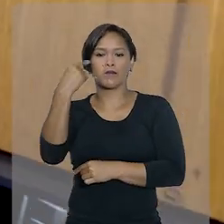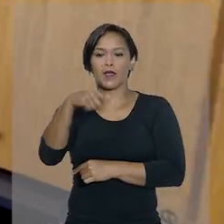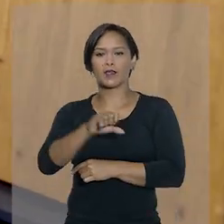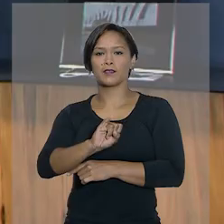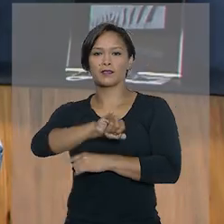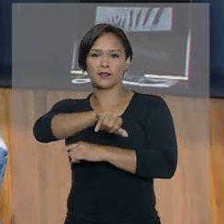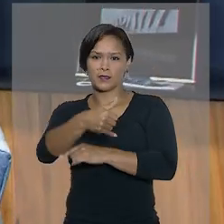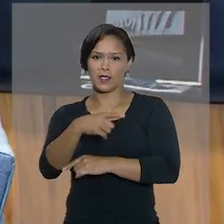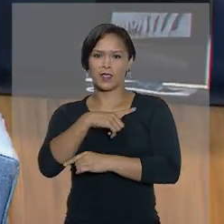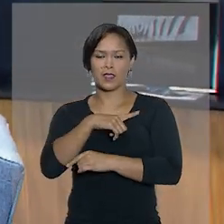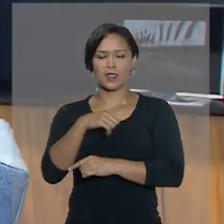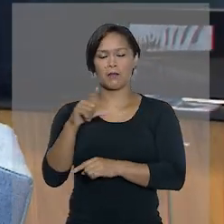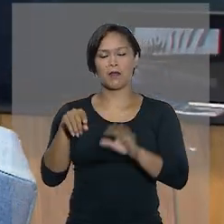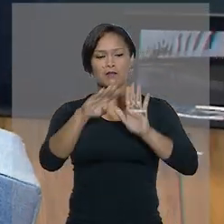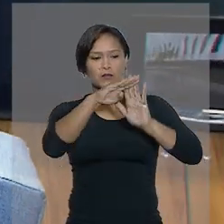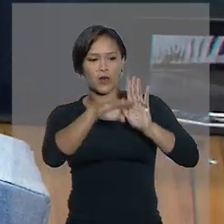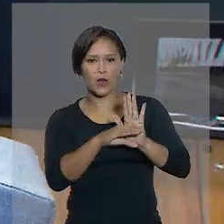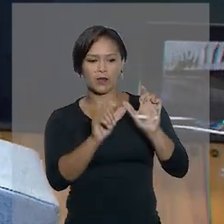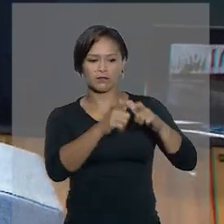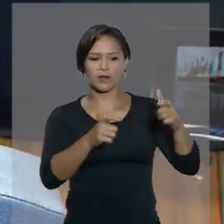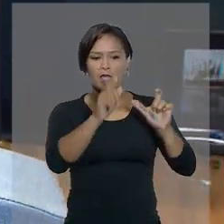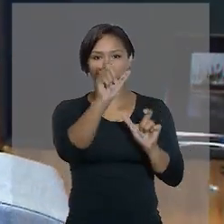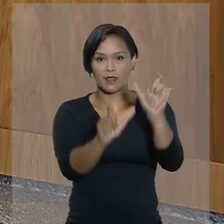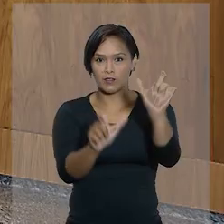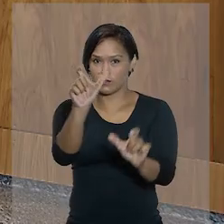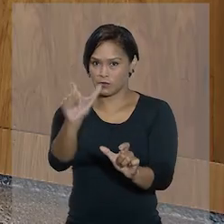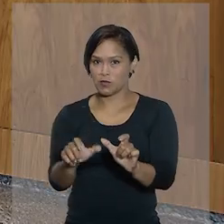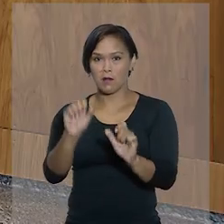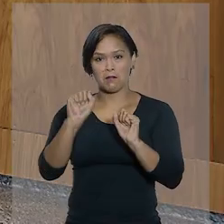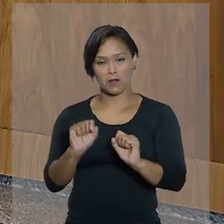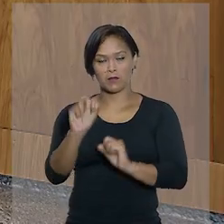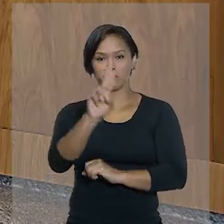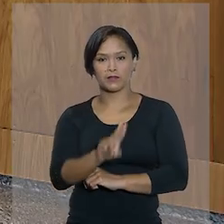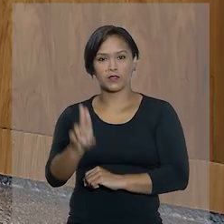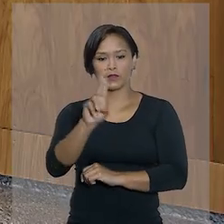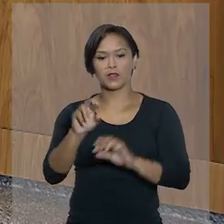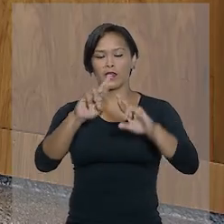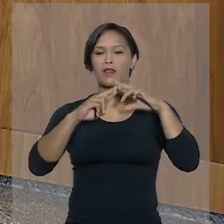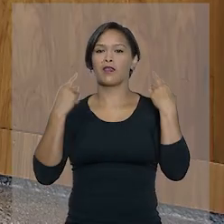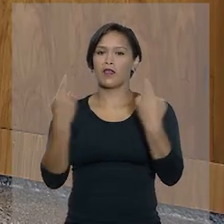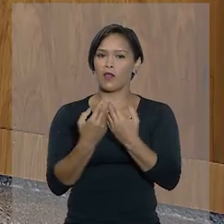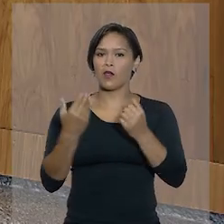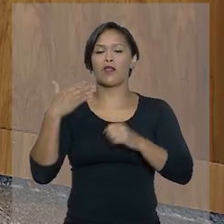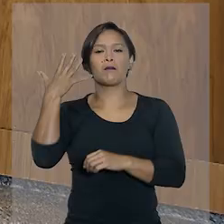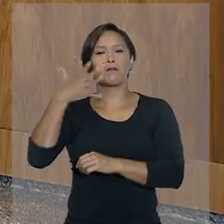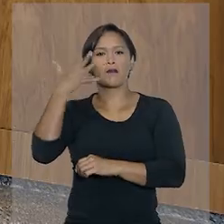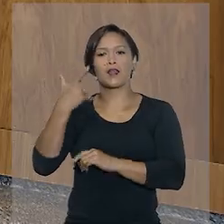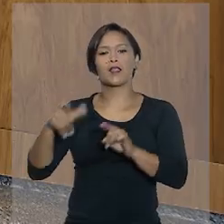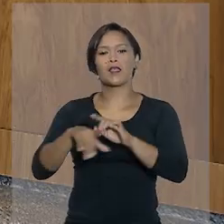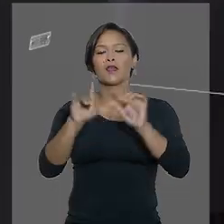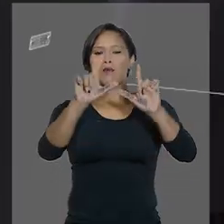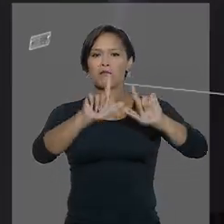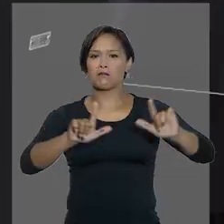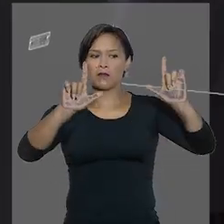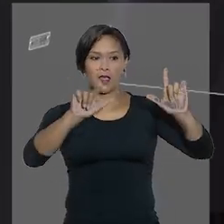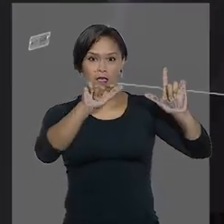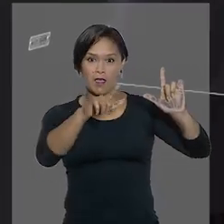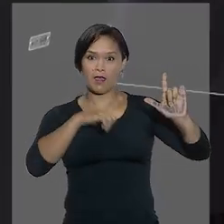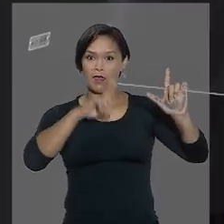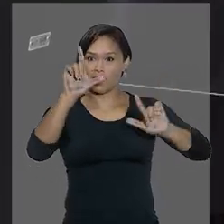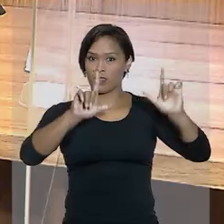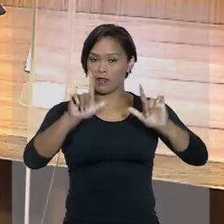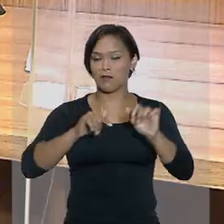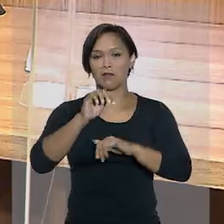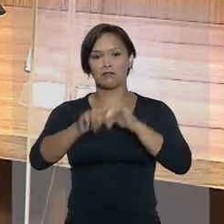STJ conta com maleiros individualizados, salas para reuniões e palestras com Smart TV, estações